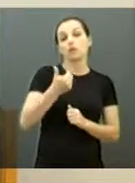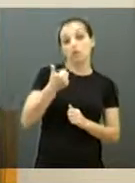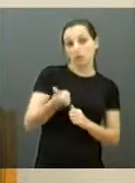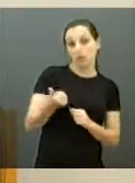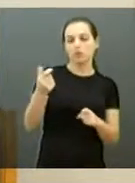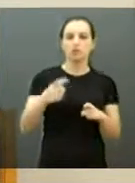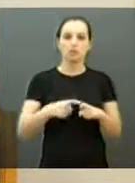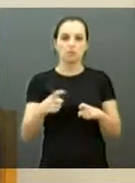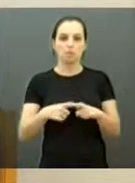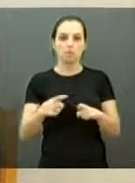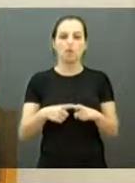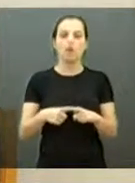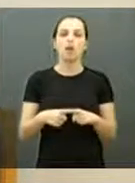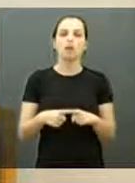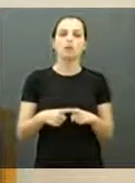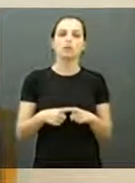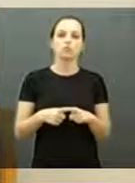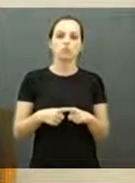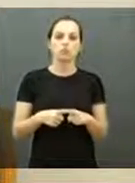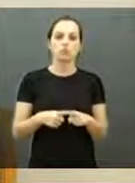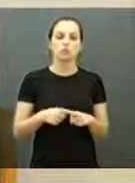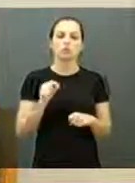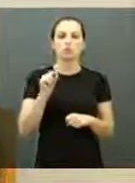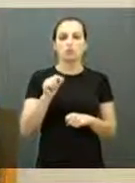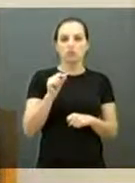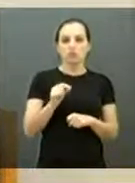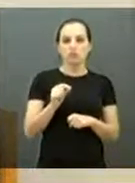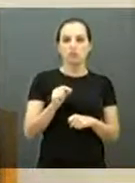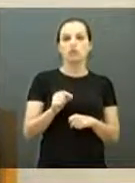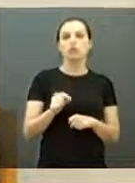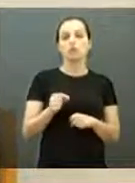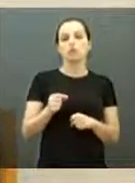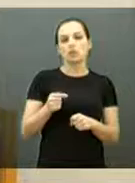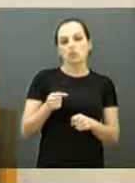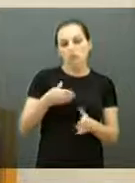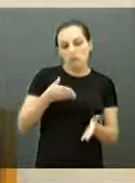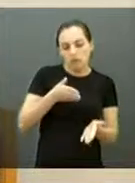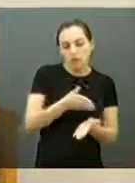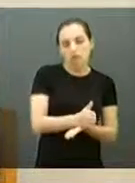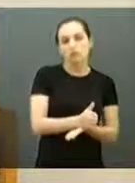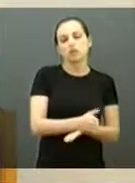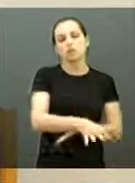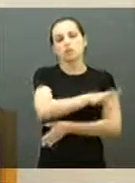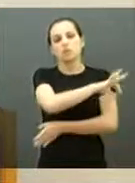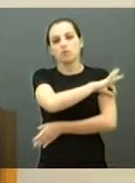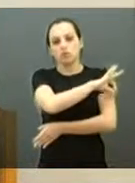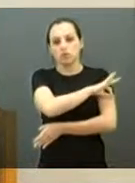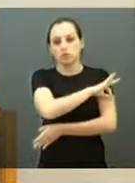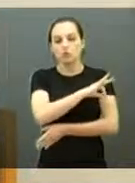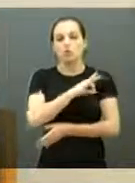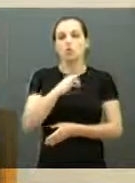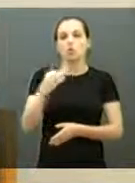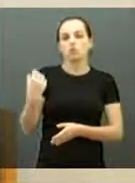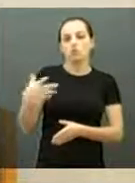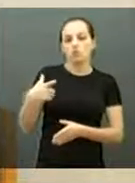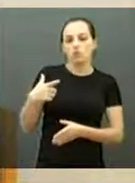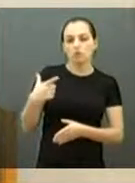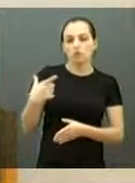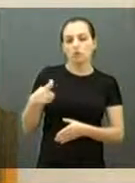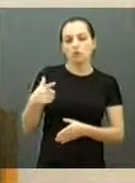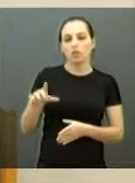são médicos residentes que, quando entraram na prefeitura, não eram residentes. Tá?